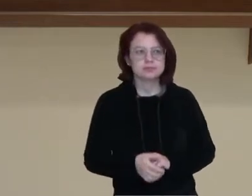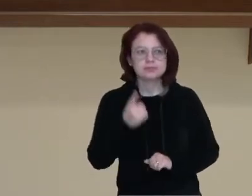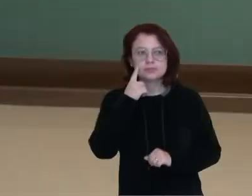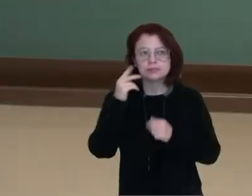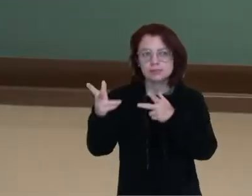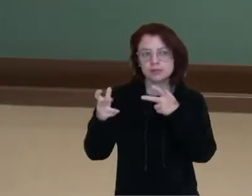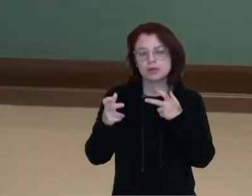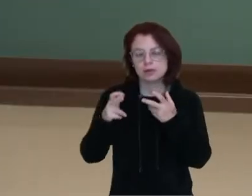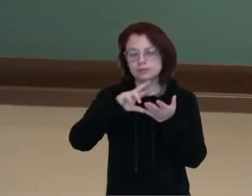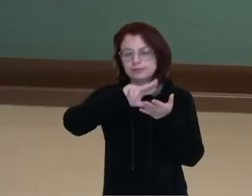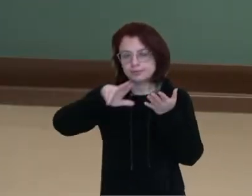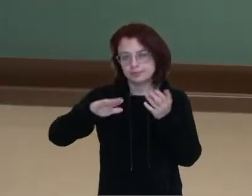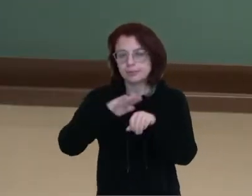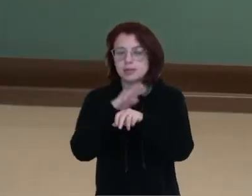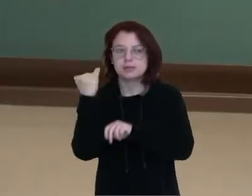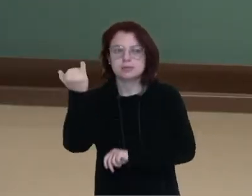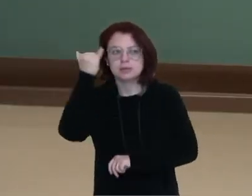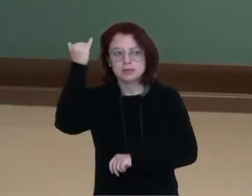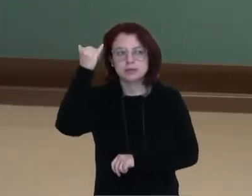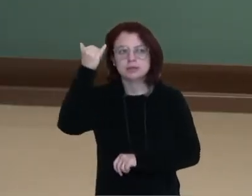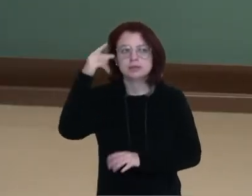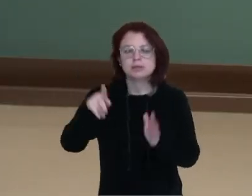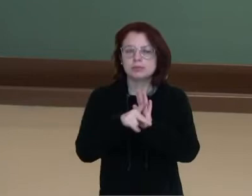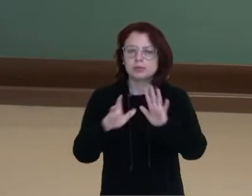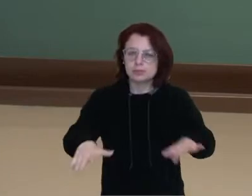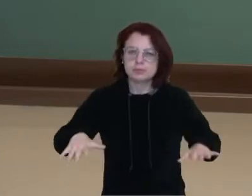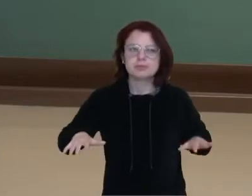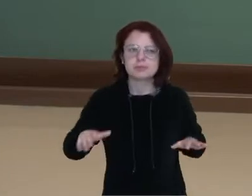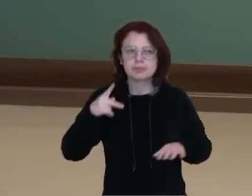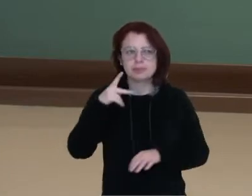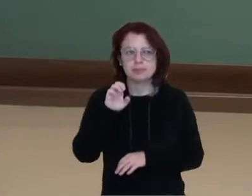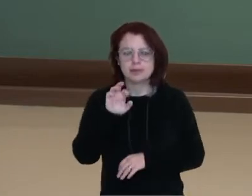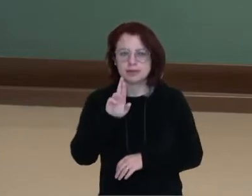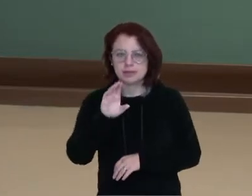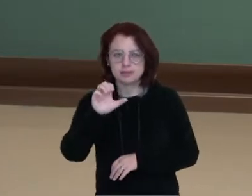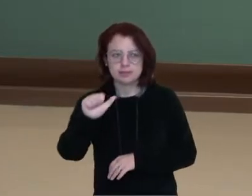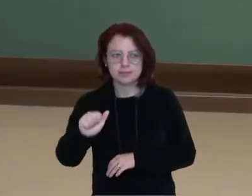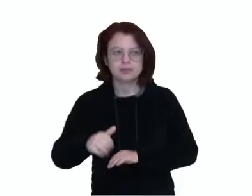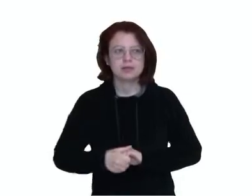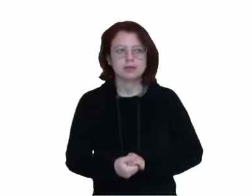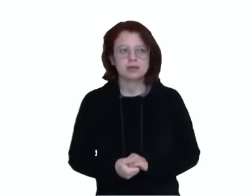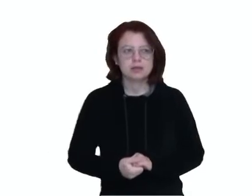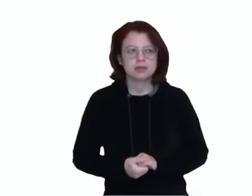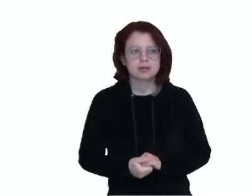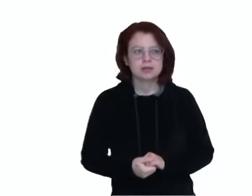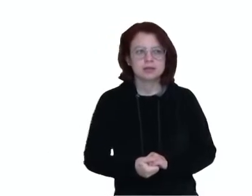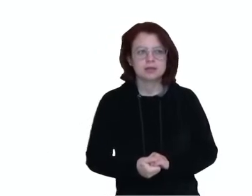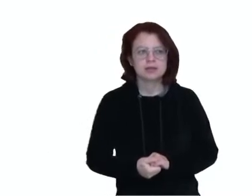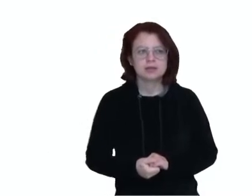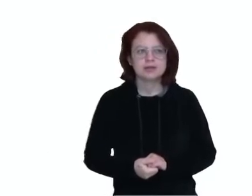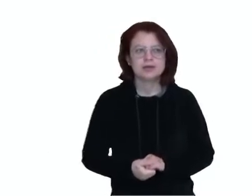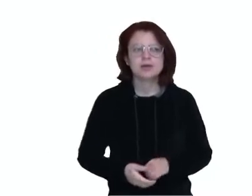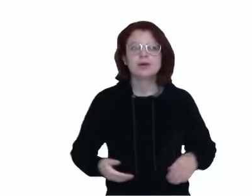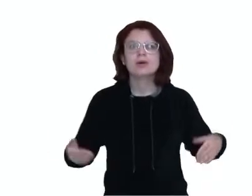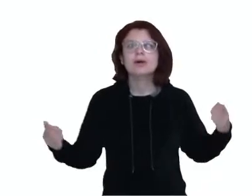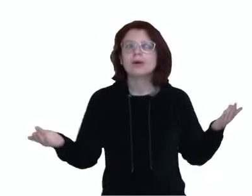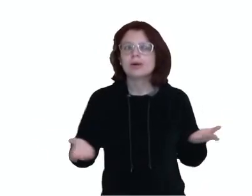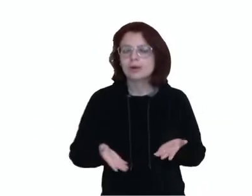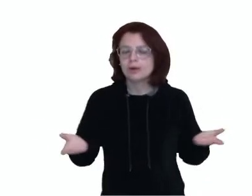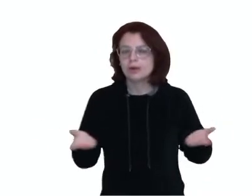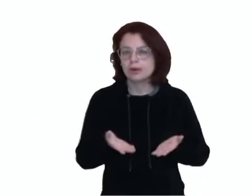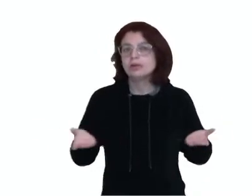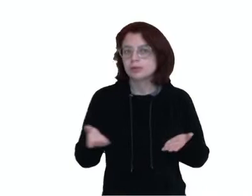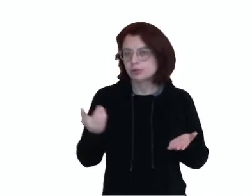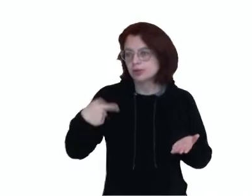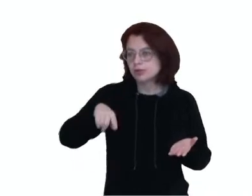Identificar as principais características do Império Persa na Antiguidade. E aí? Os iranianos de hoje são descendentes da linhagem